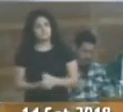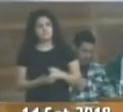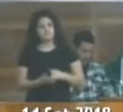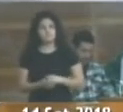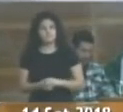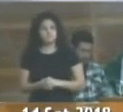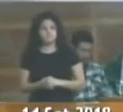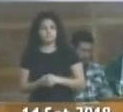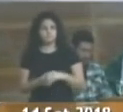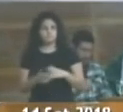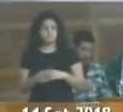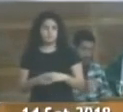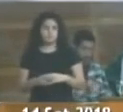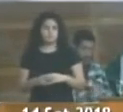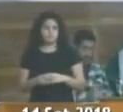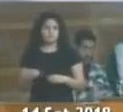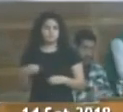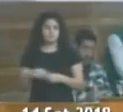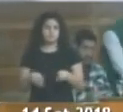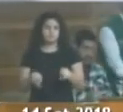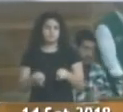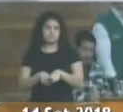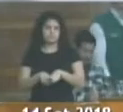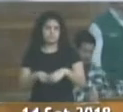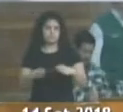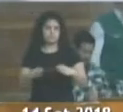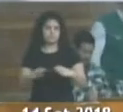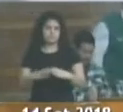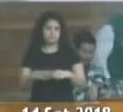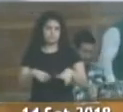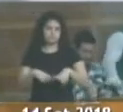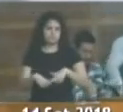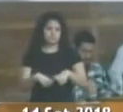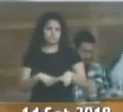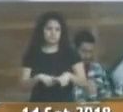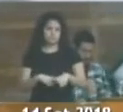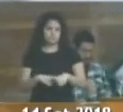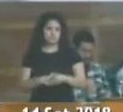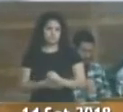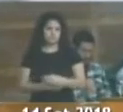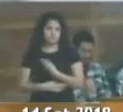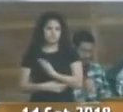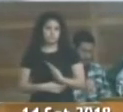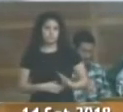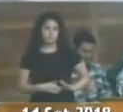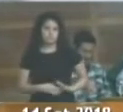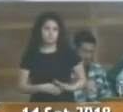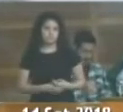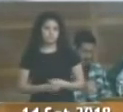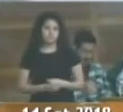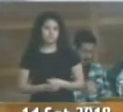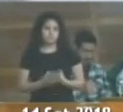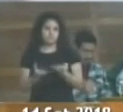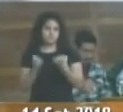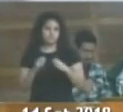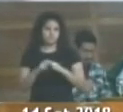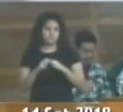E, claro, que se insira também no grupo de trabalho que o deputado está propondo para a resolução dessas questões,